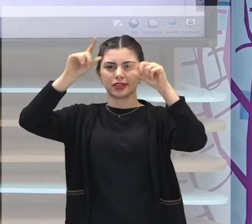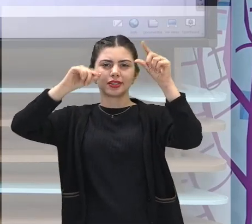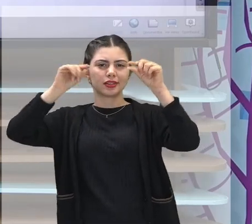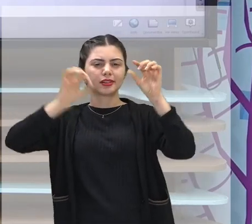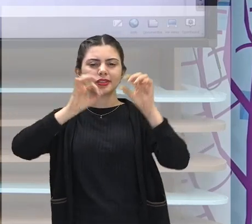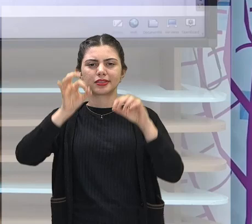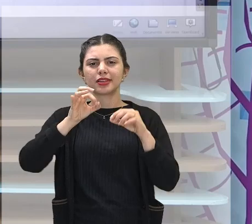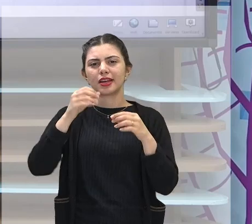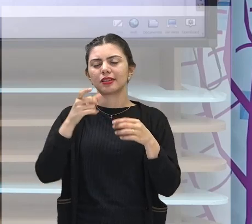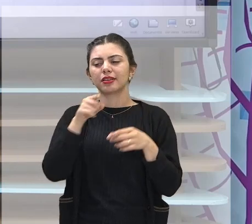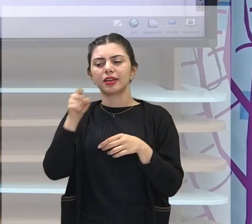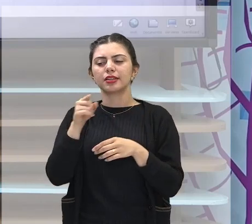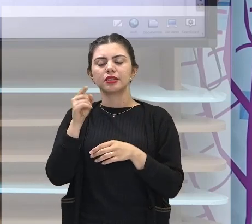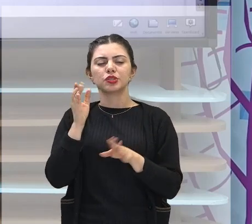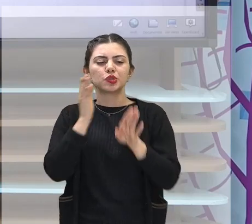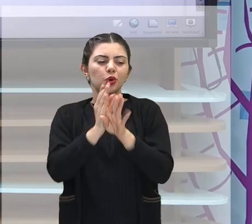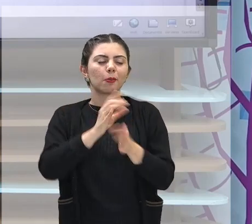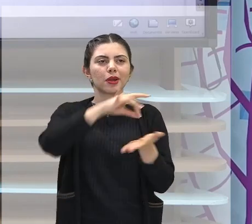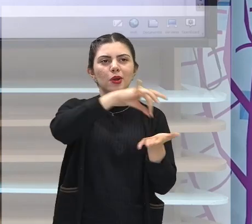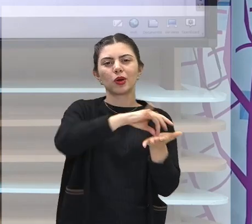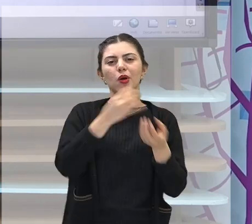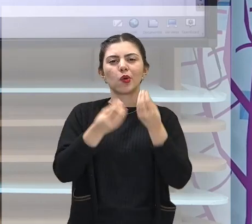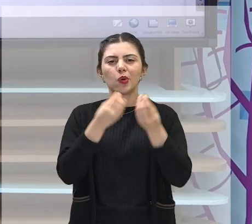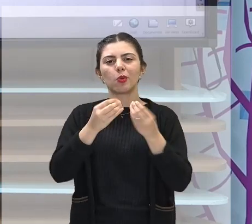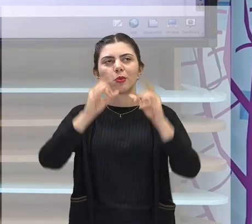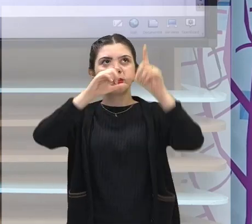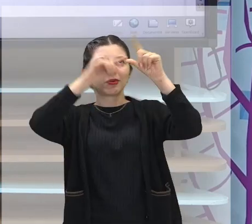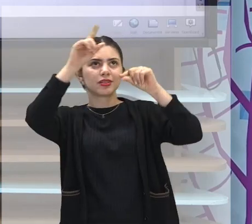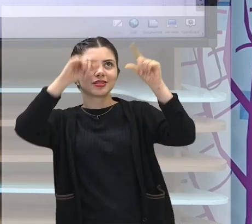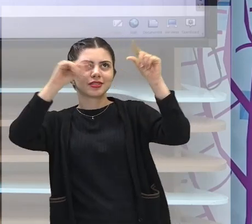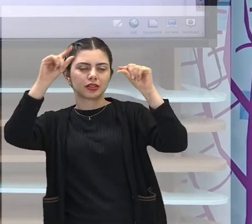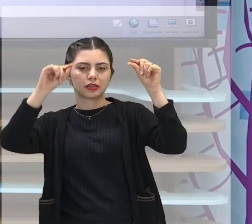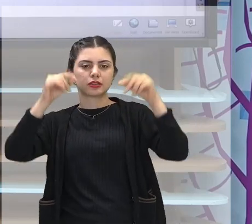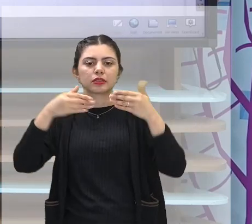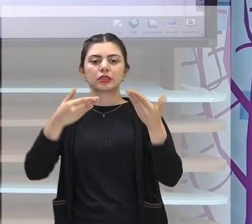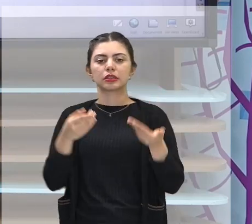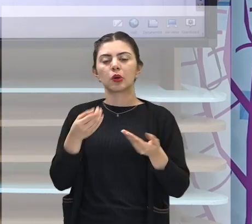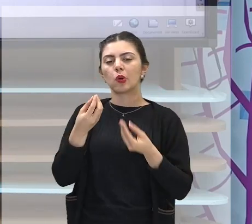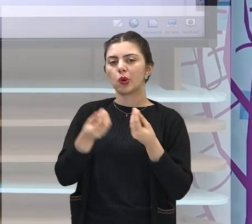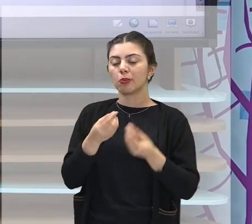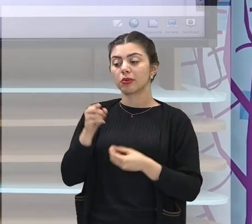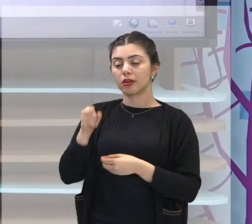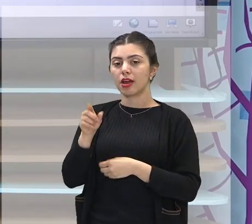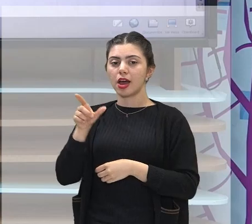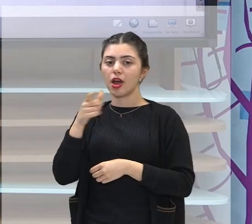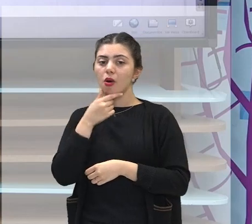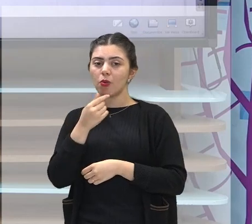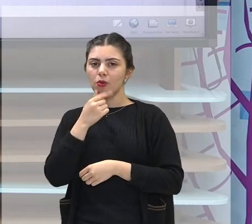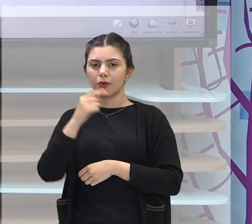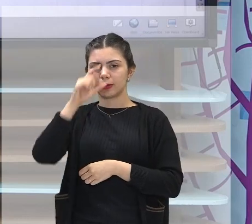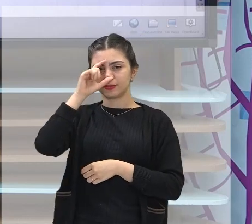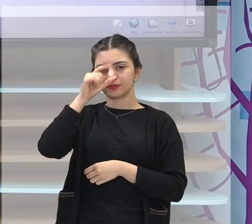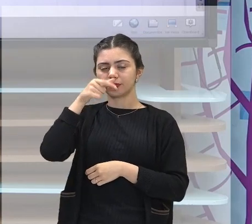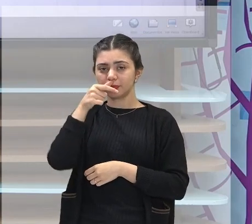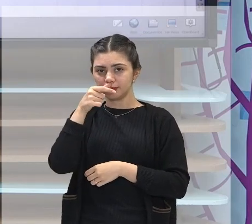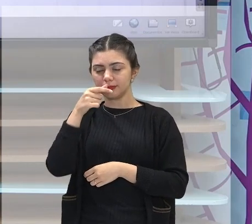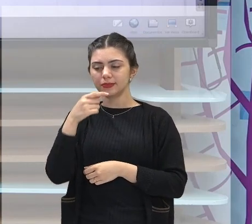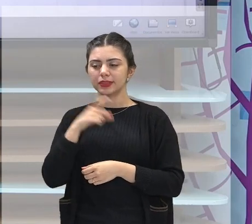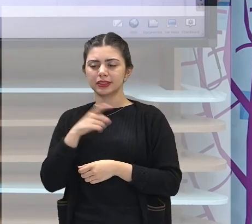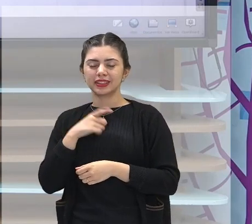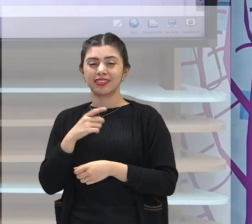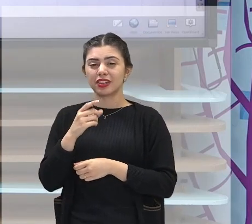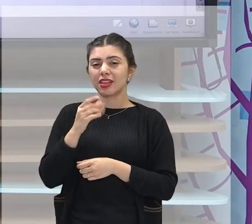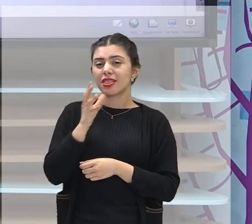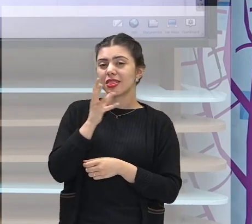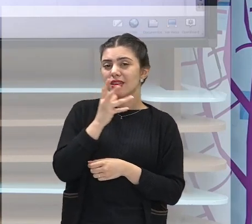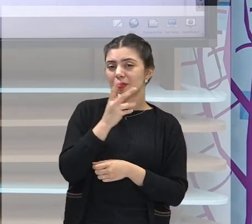astros, constelações e etc. E Colombo passou um tempo ali para conseguir o recurso necessário